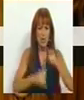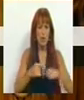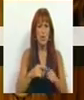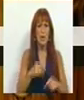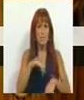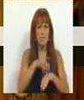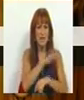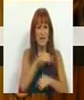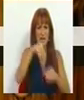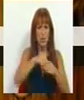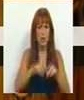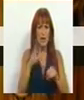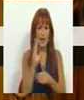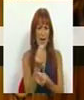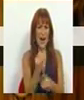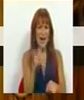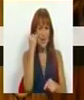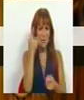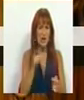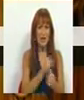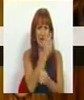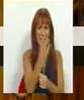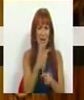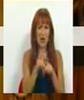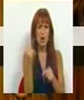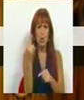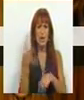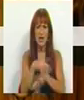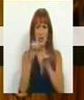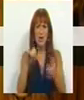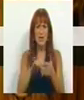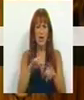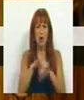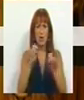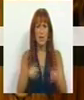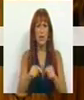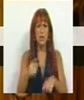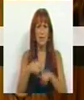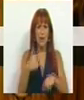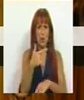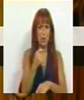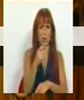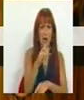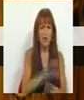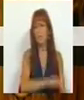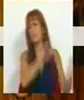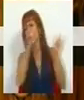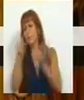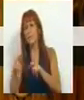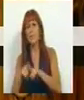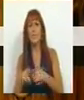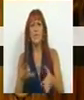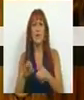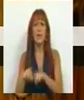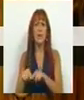de medicina interna e de pediatria nas 3 unidades hospitalares do Centro Hospital do Médio Tejo e, por outro, que dote este